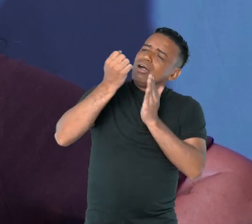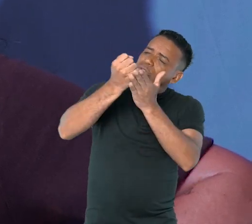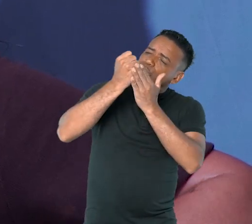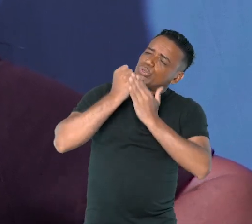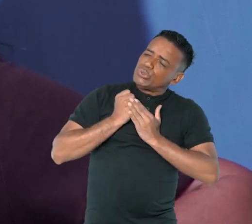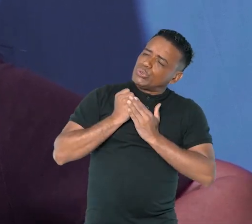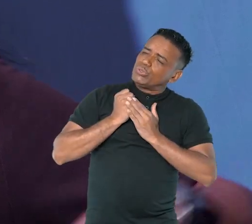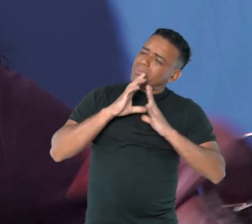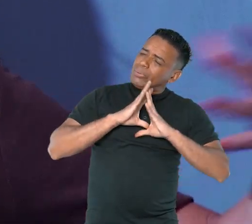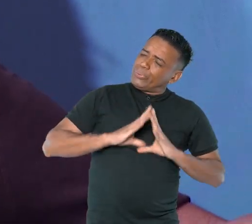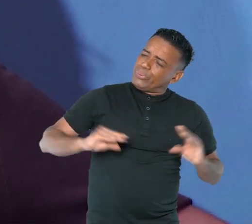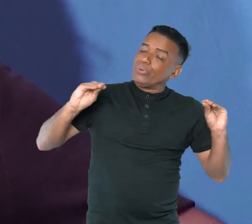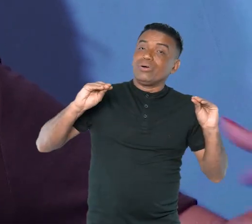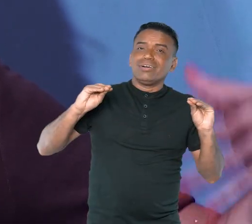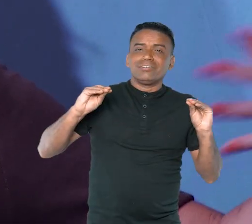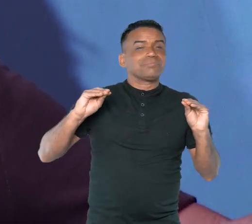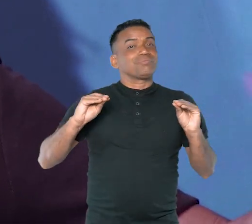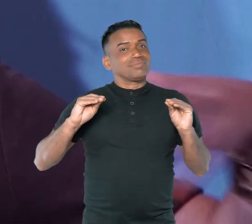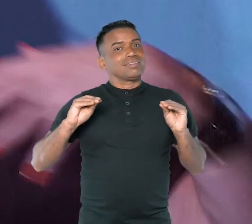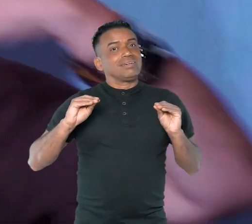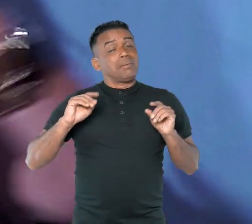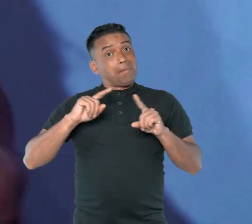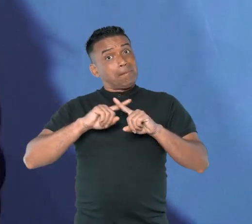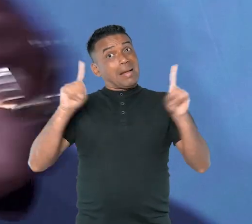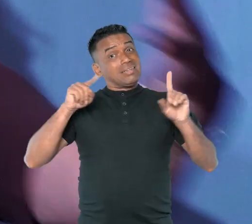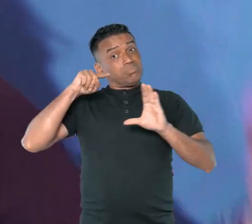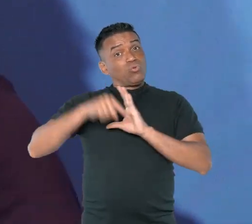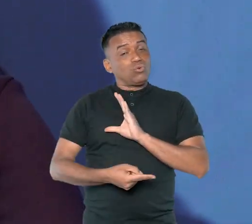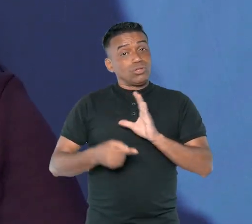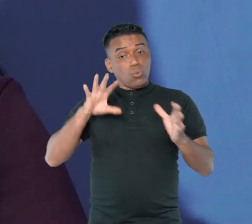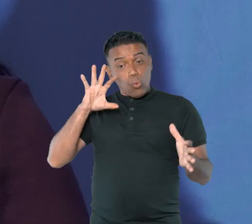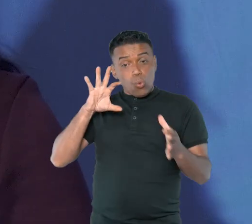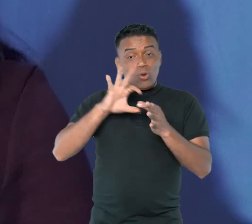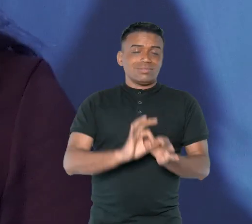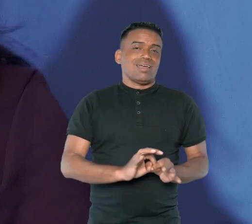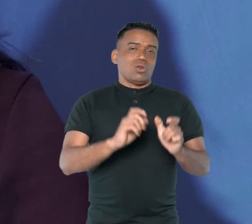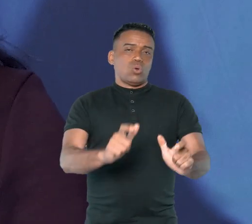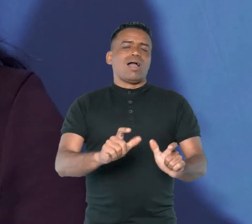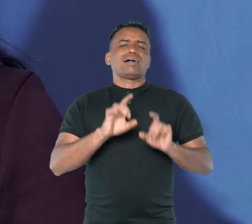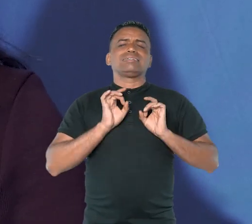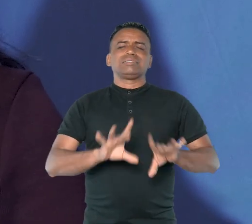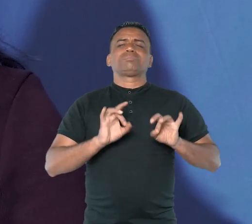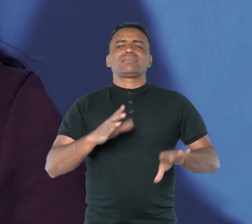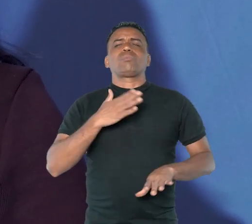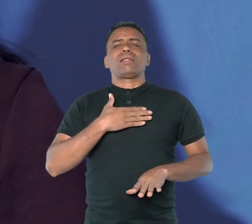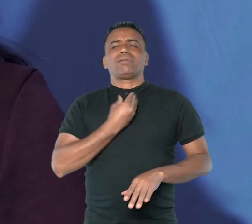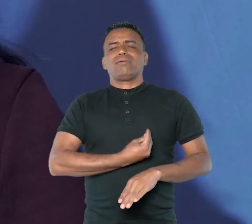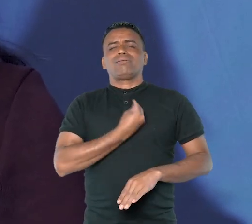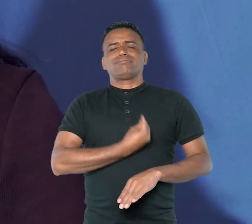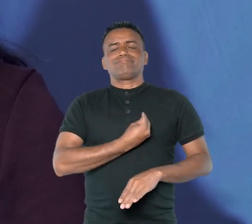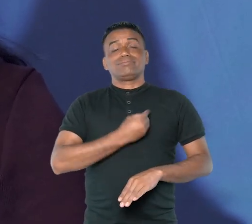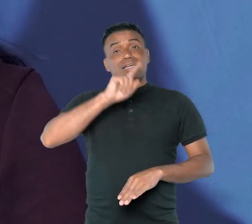e mais que isso, né, onde eu me conectei com aquele lugar que sempre foi tão especial para mim.